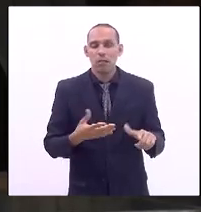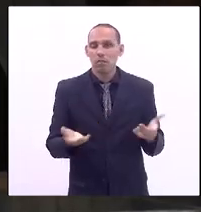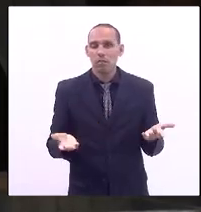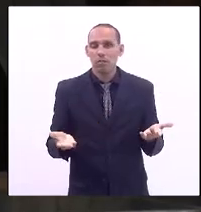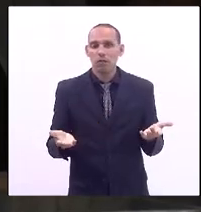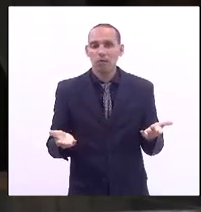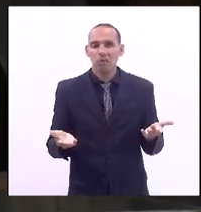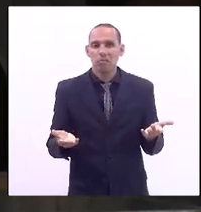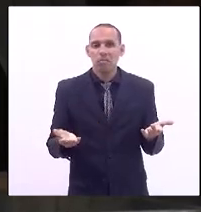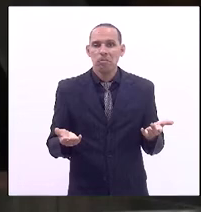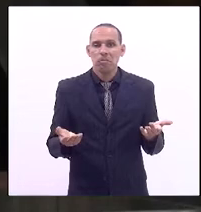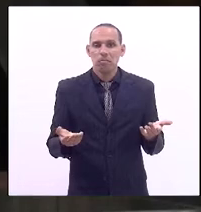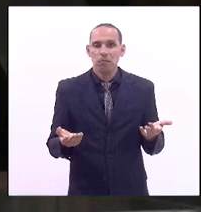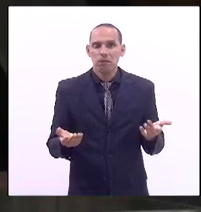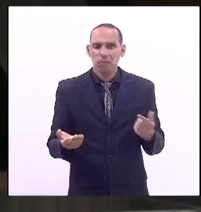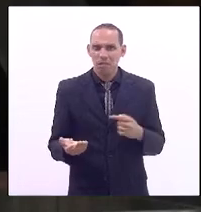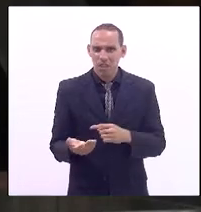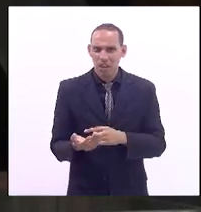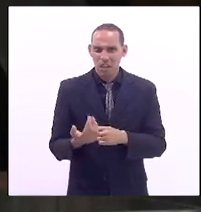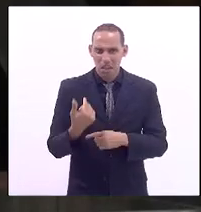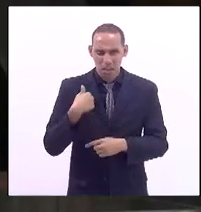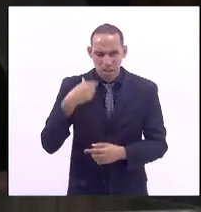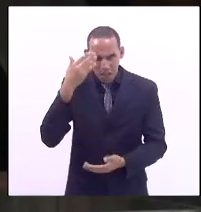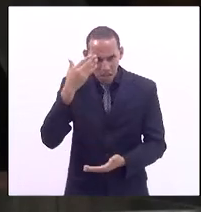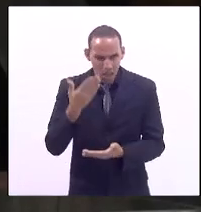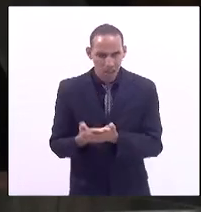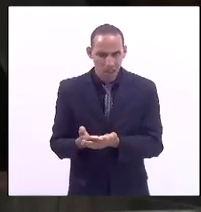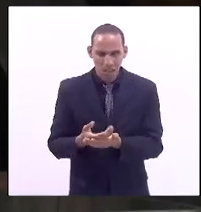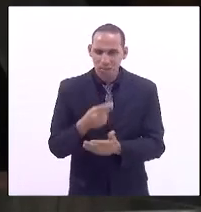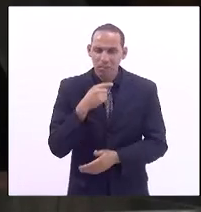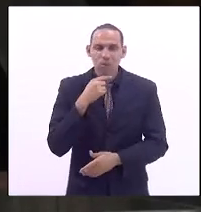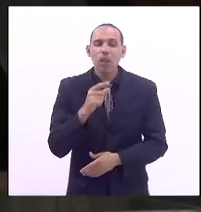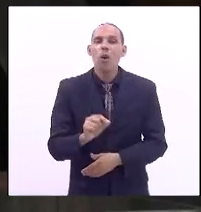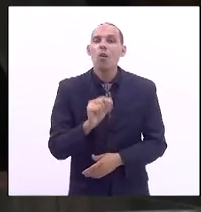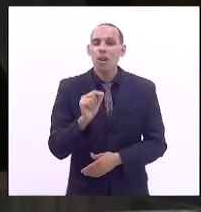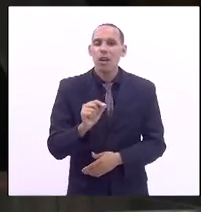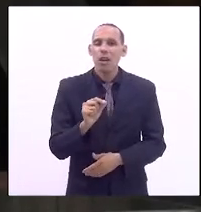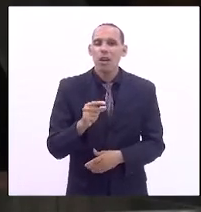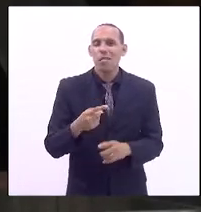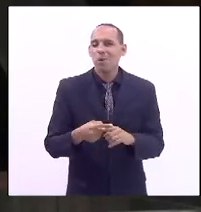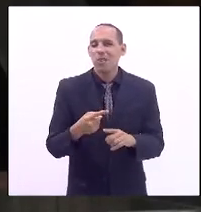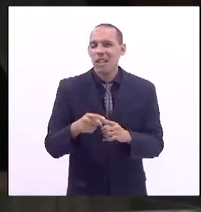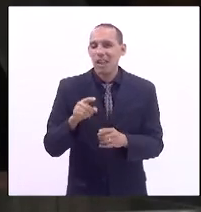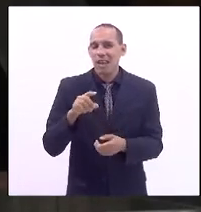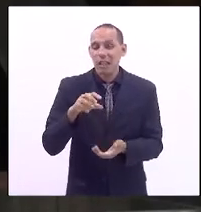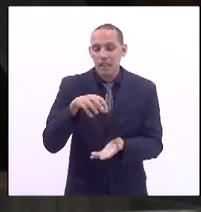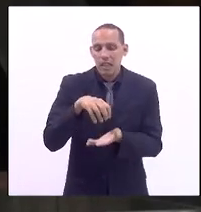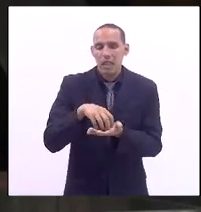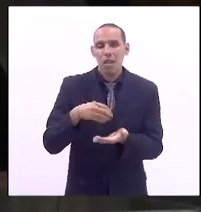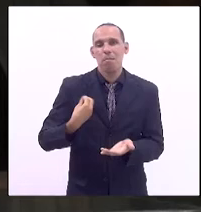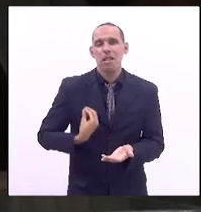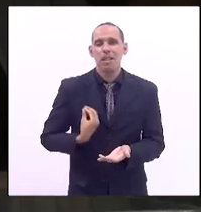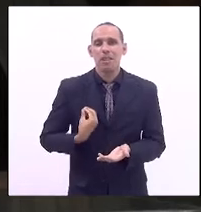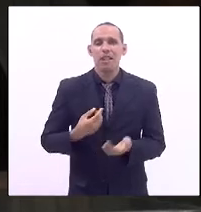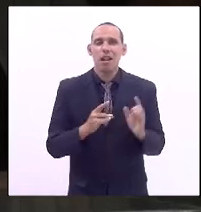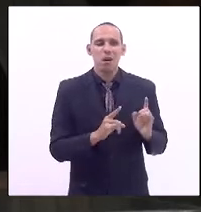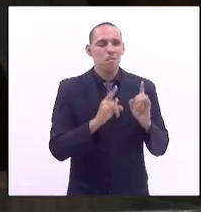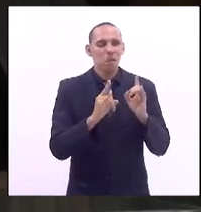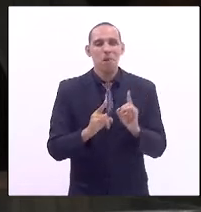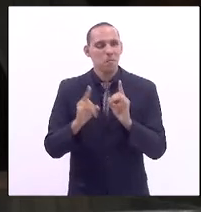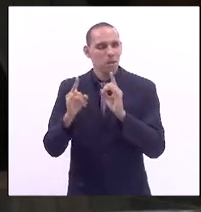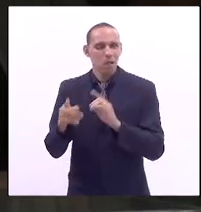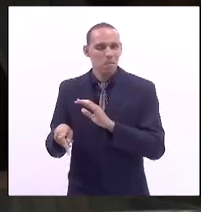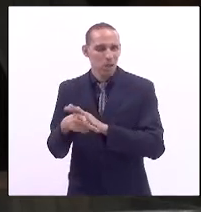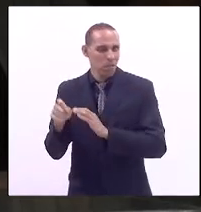para me convencer de que a razão disso é a presença no centro do Rio de imóveis